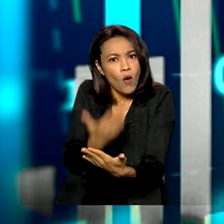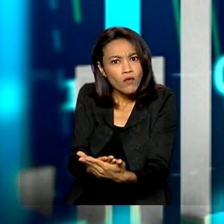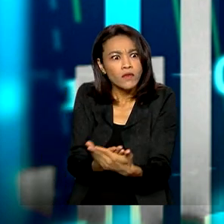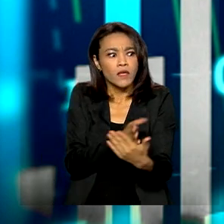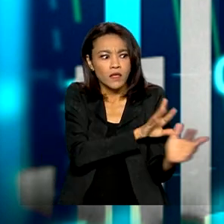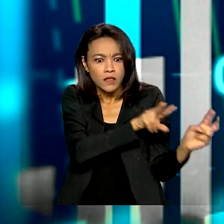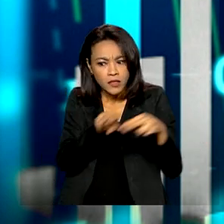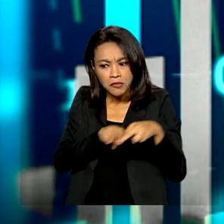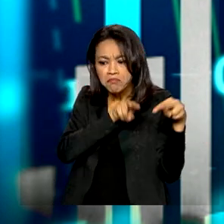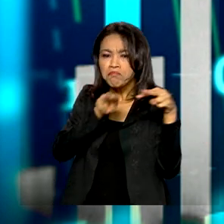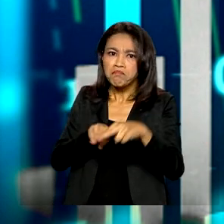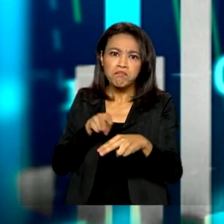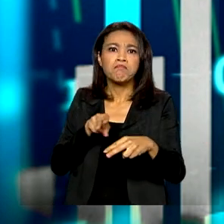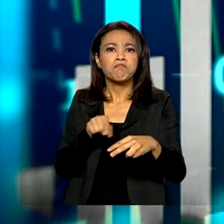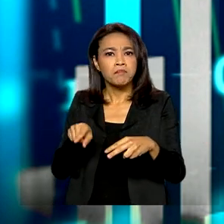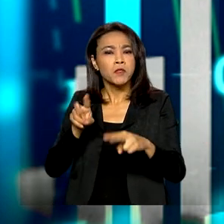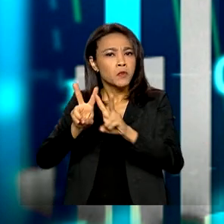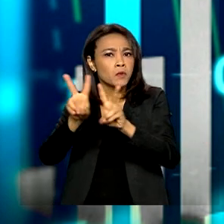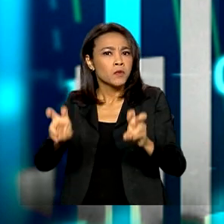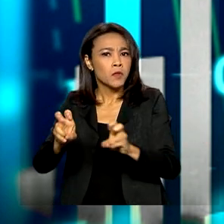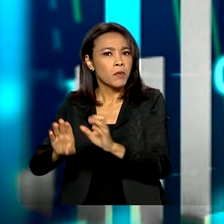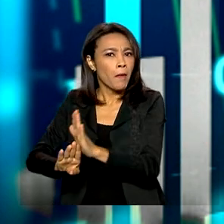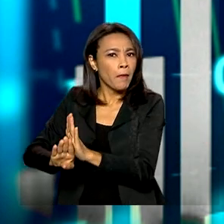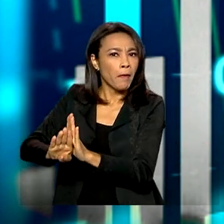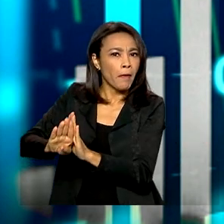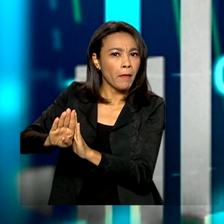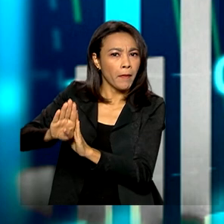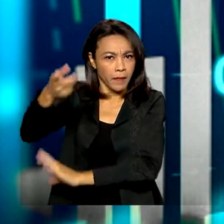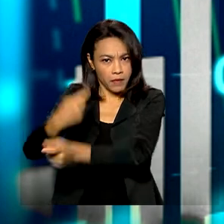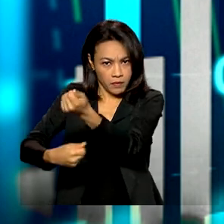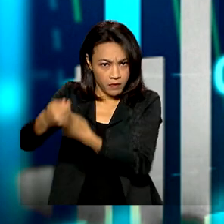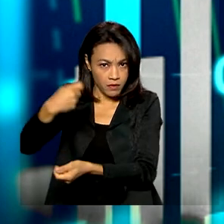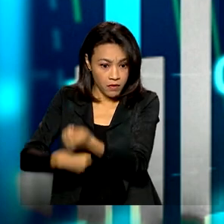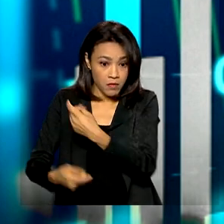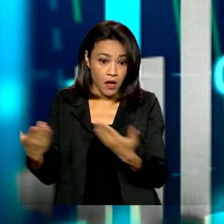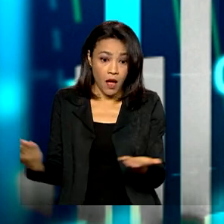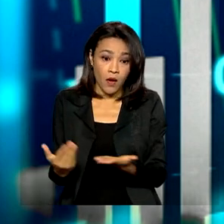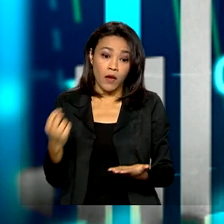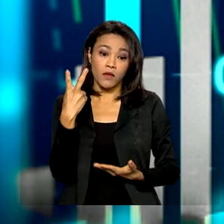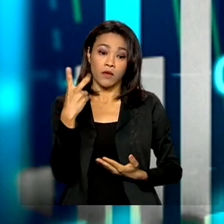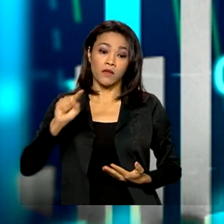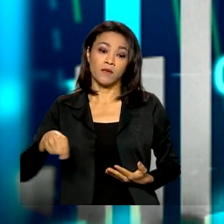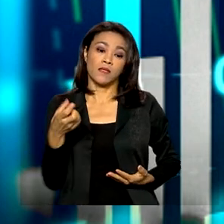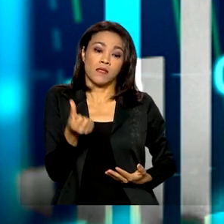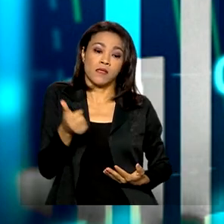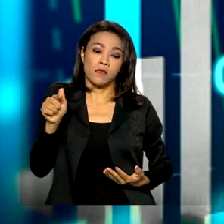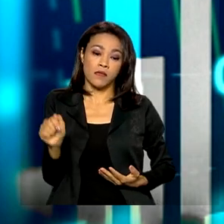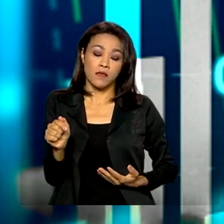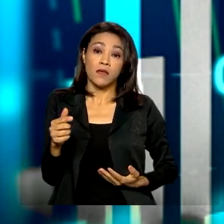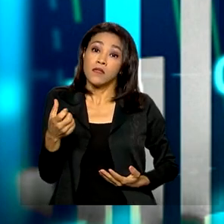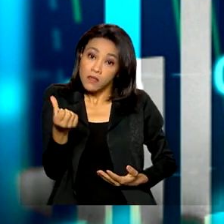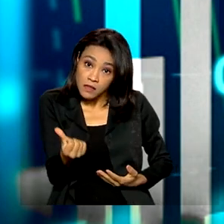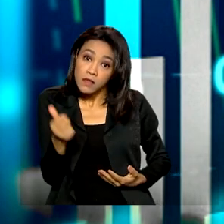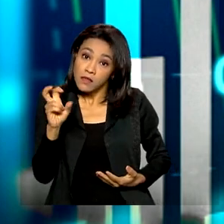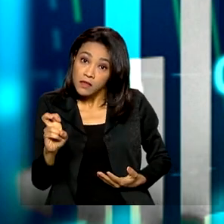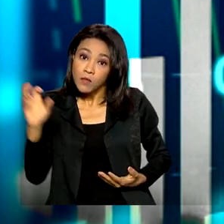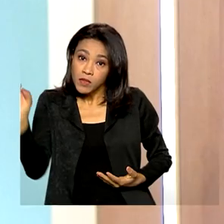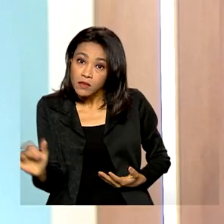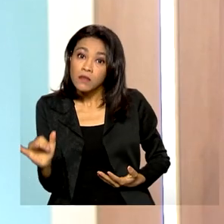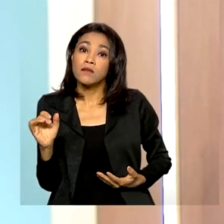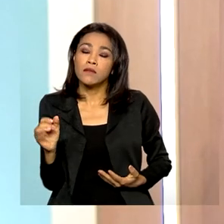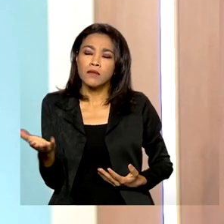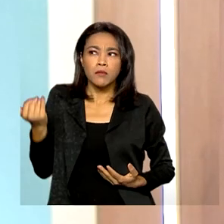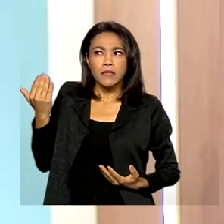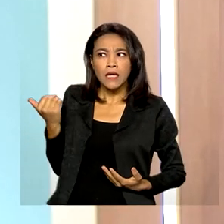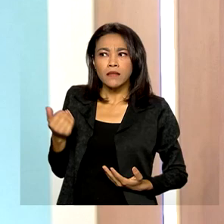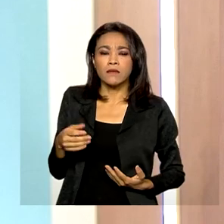relação ao crescimento econômico e agora está em 2,67%, um aumento discreto em relação à semana passada, que